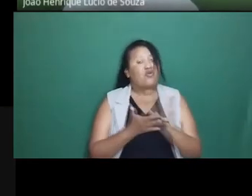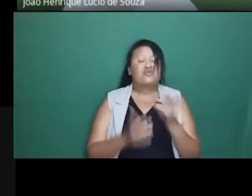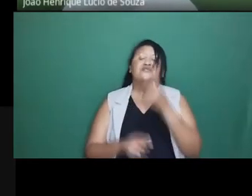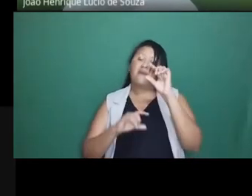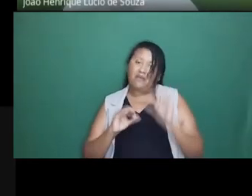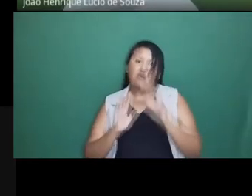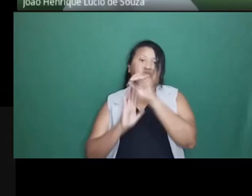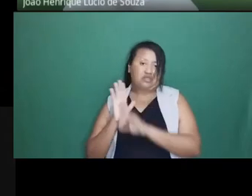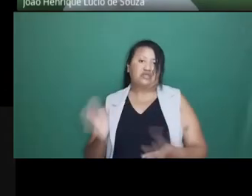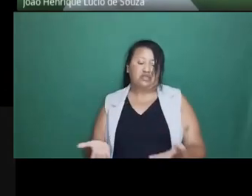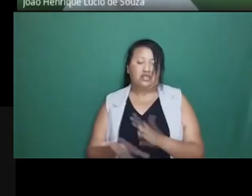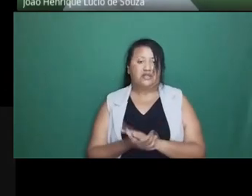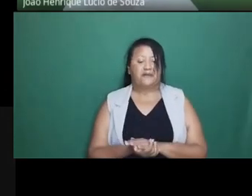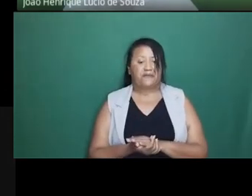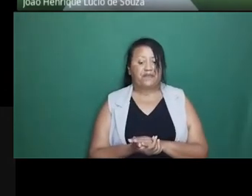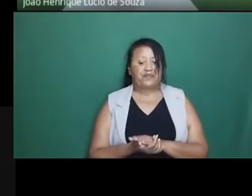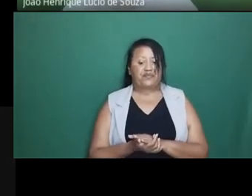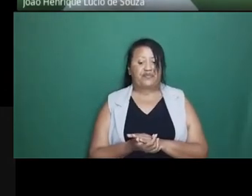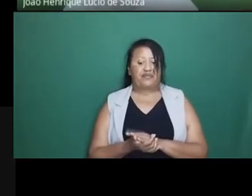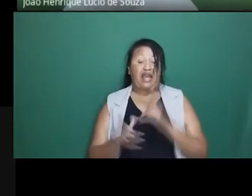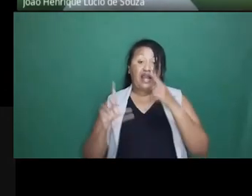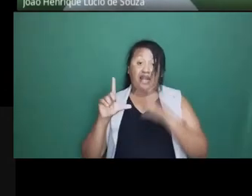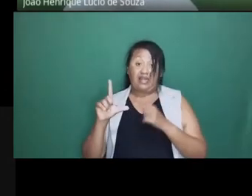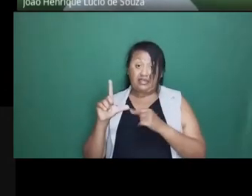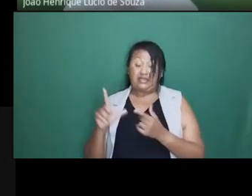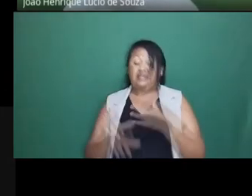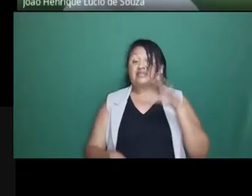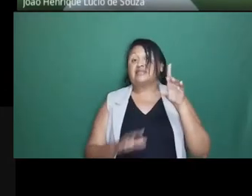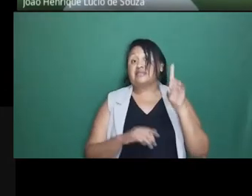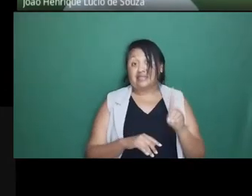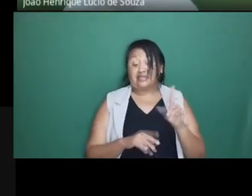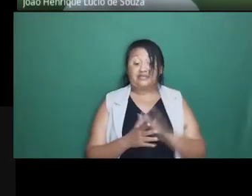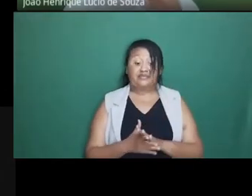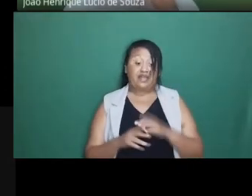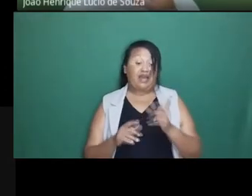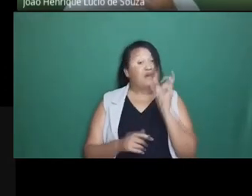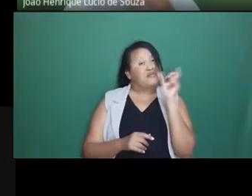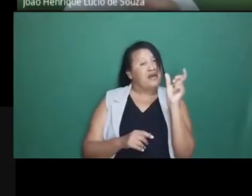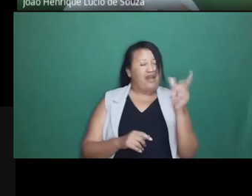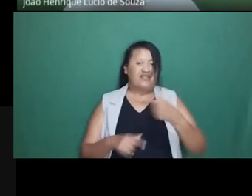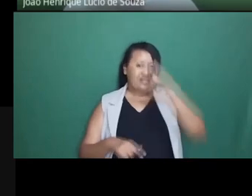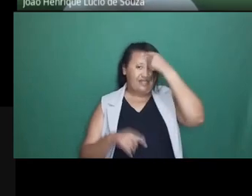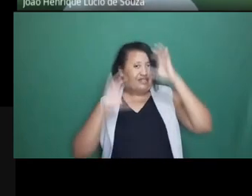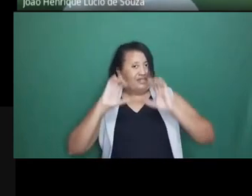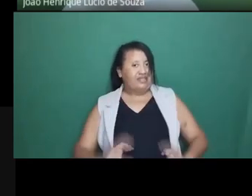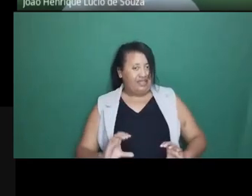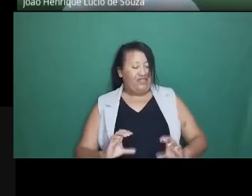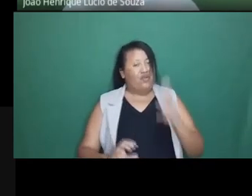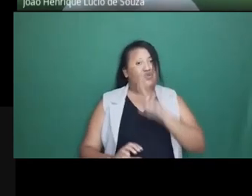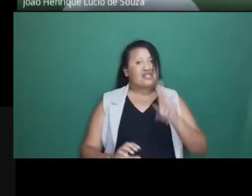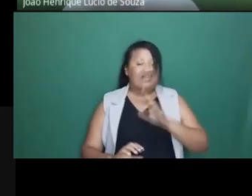direitos a letra D não é a palavra cidadania ela foi usada na Roma antiga